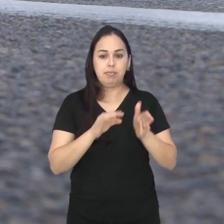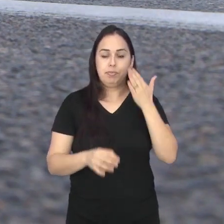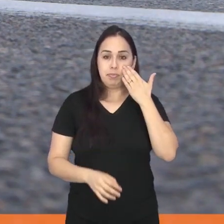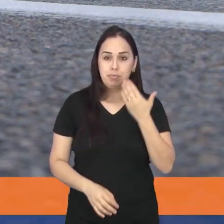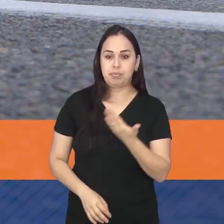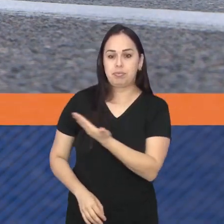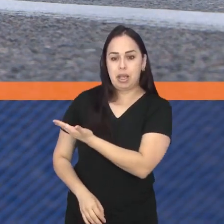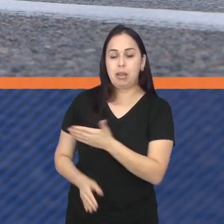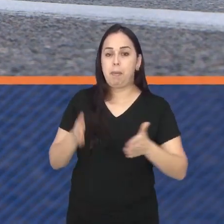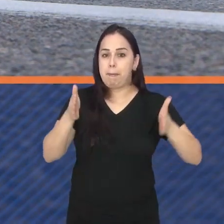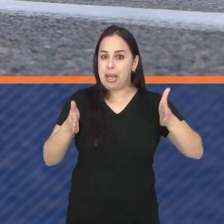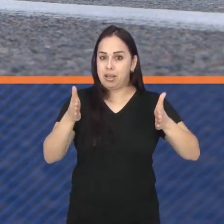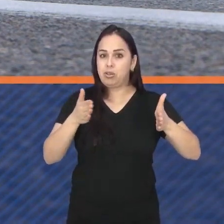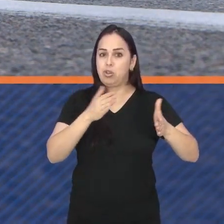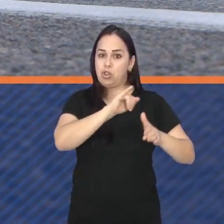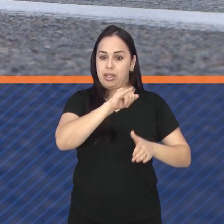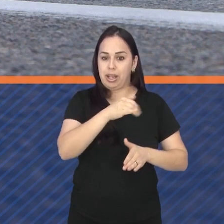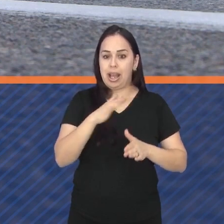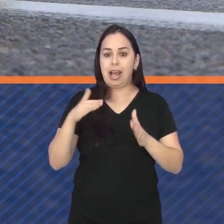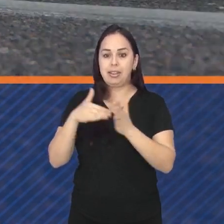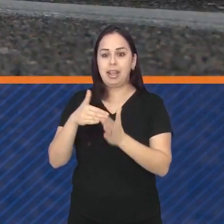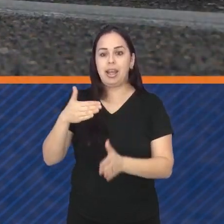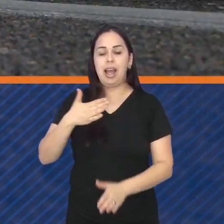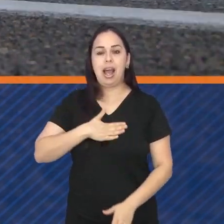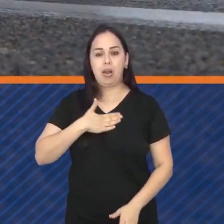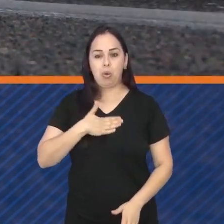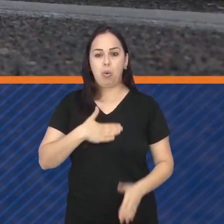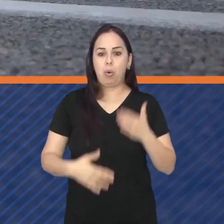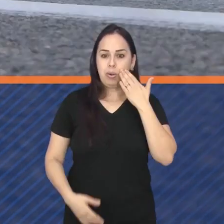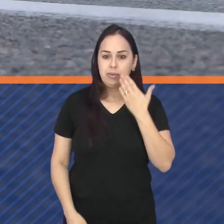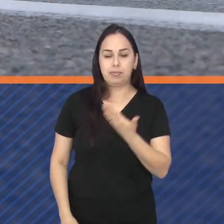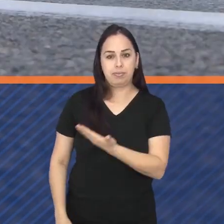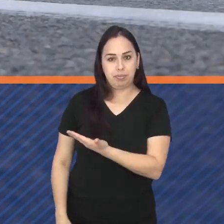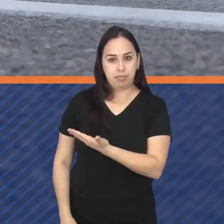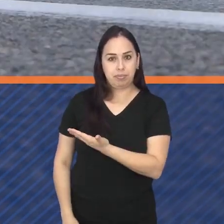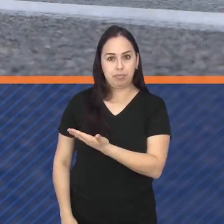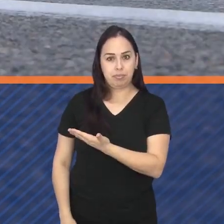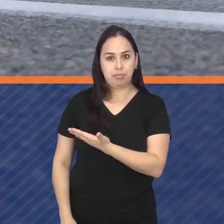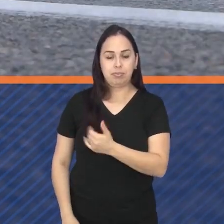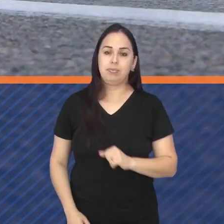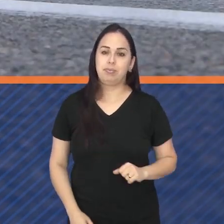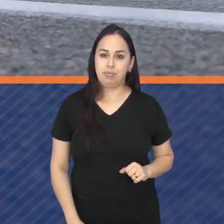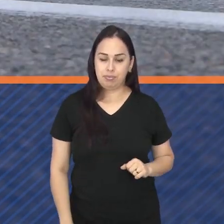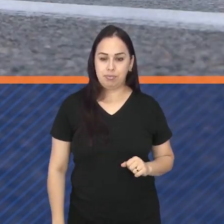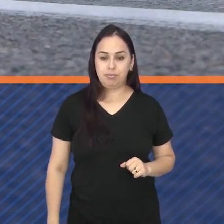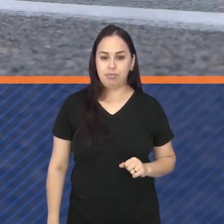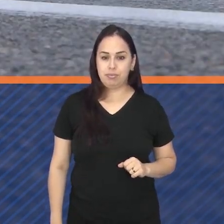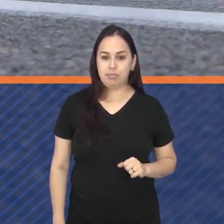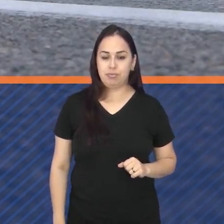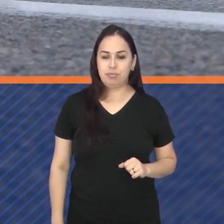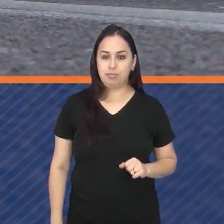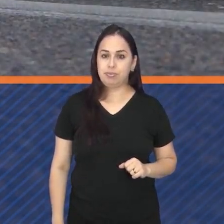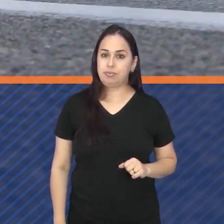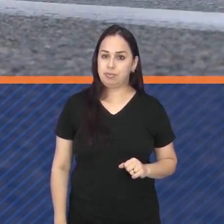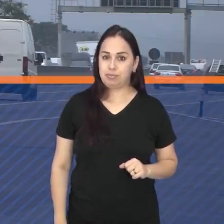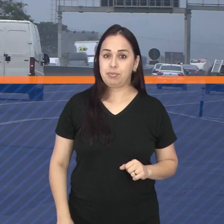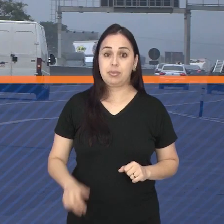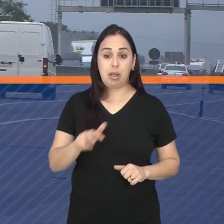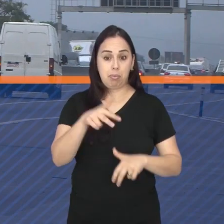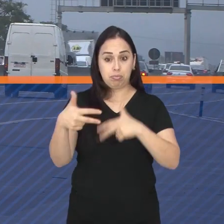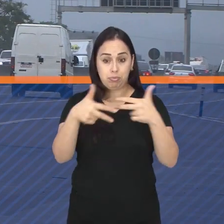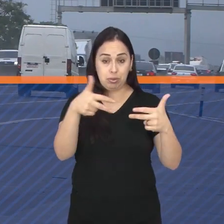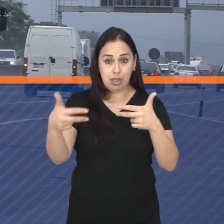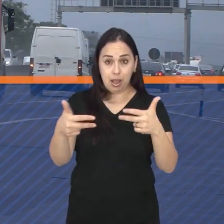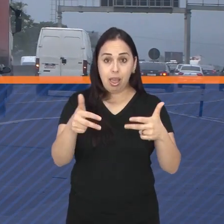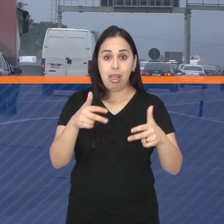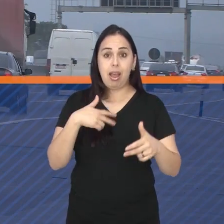Rodoviária Federal apontou que de janeiro a agosto deste ano, 1.770 acidentes com 36 mortes